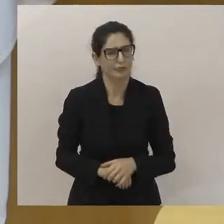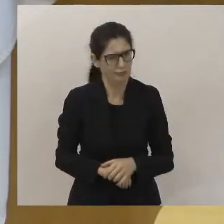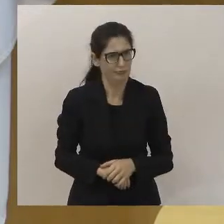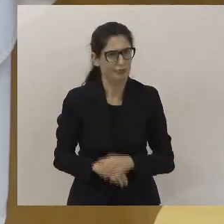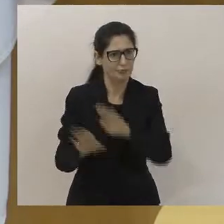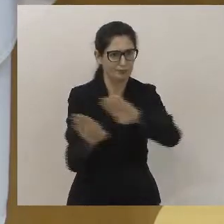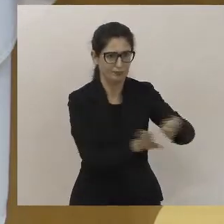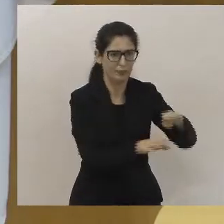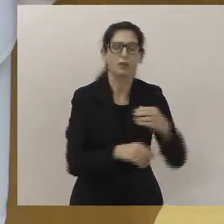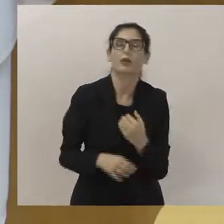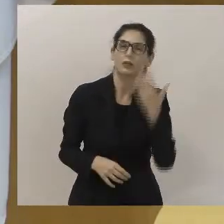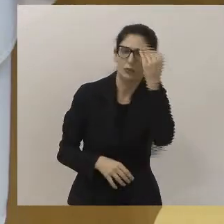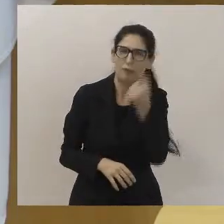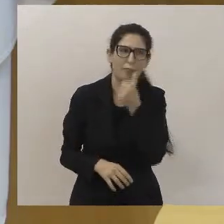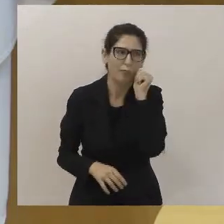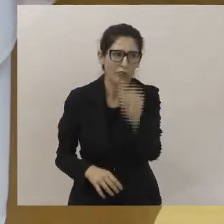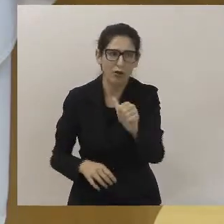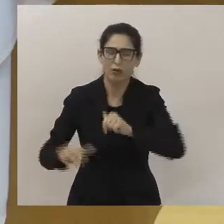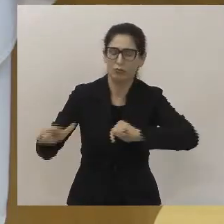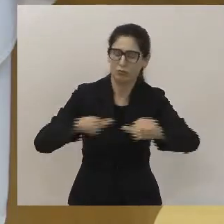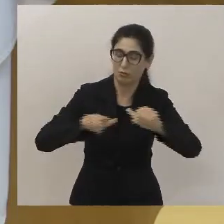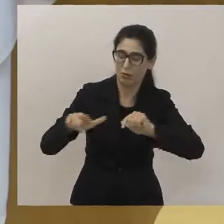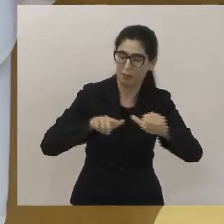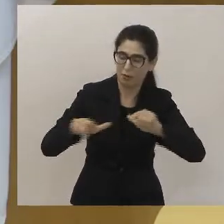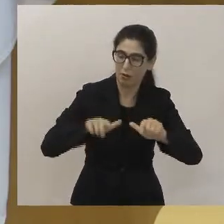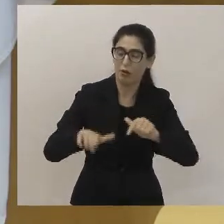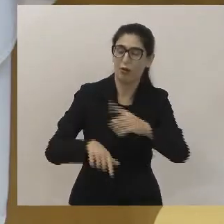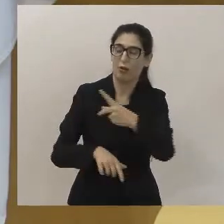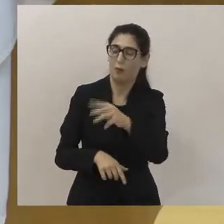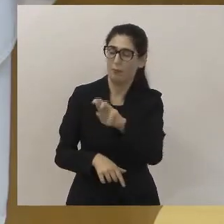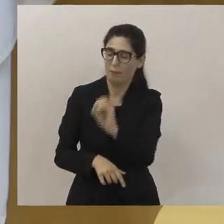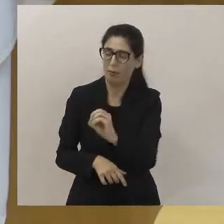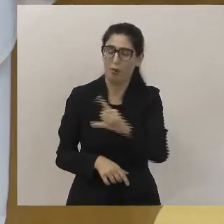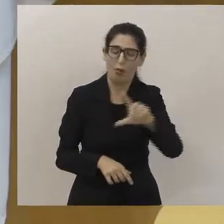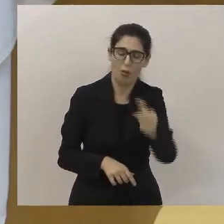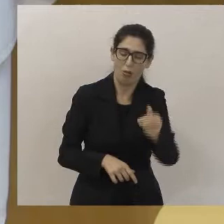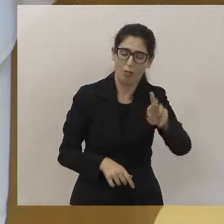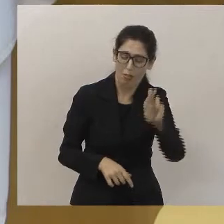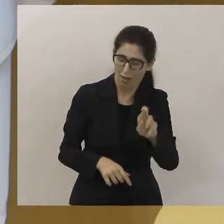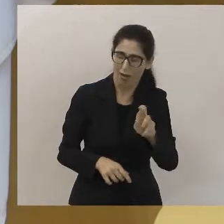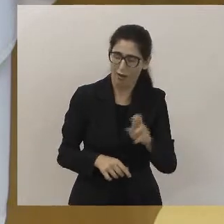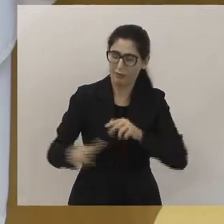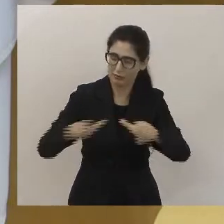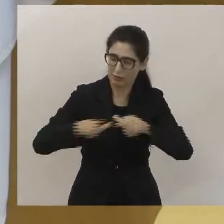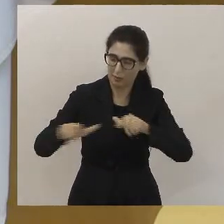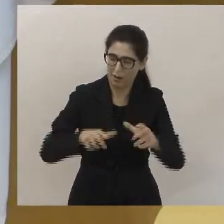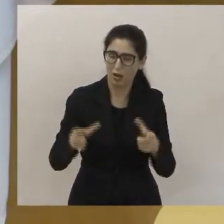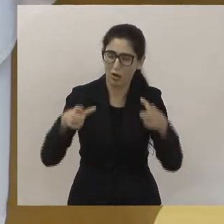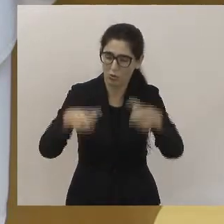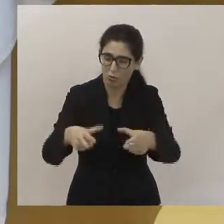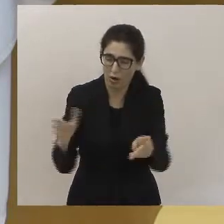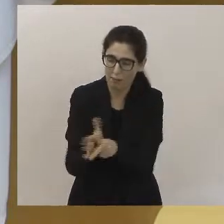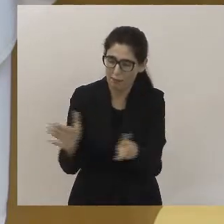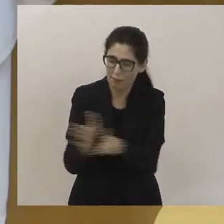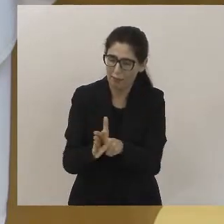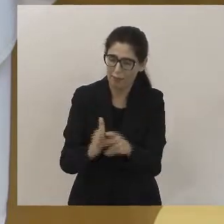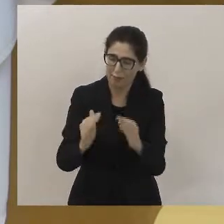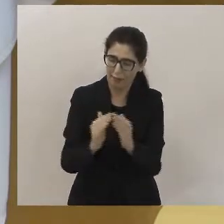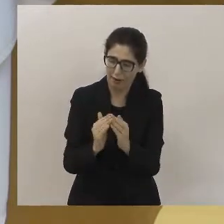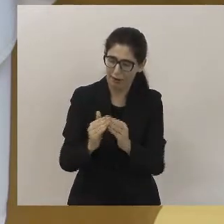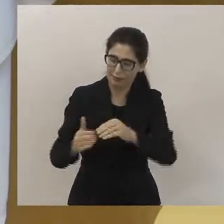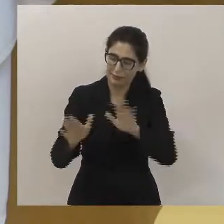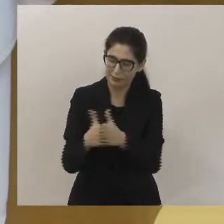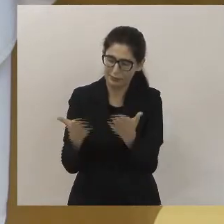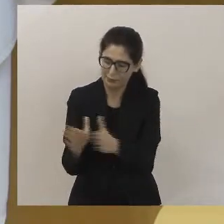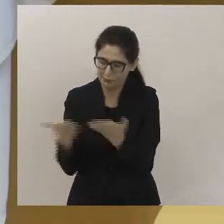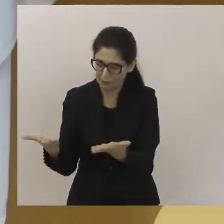faz um trabalho muito bacana mas eu sei que ela é limitada também pela é limitada por algumas questões não é ela ser limitada e